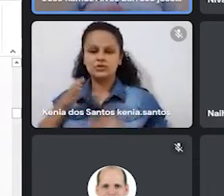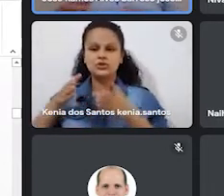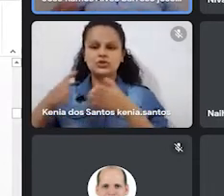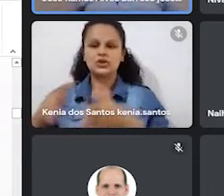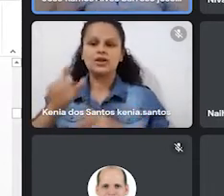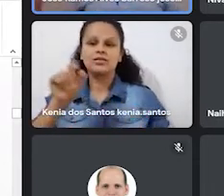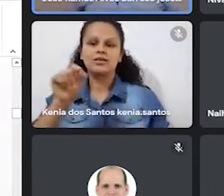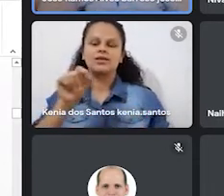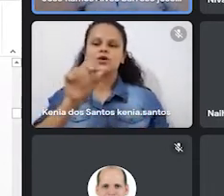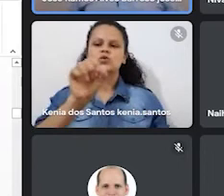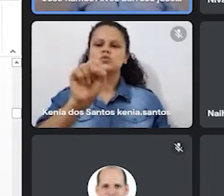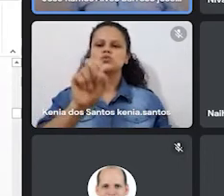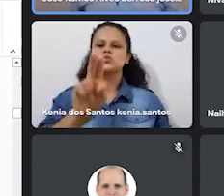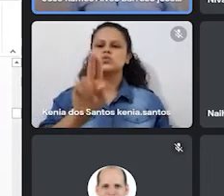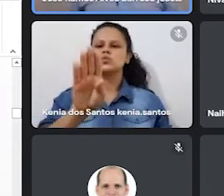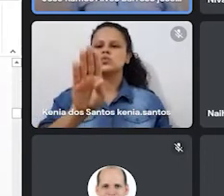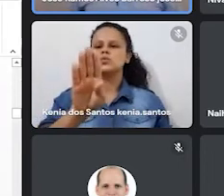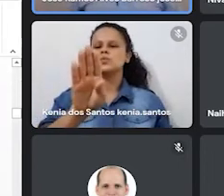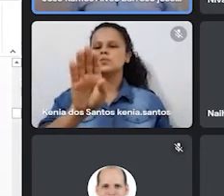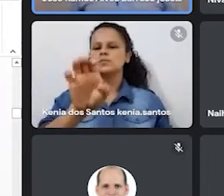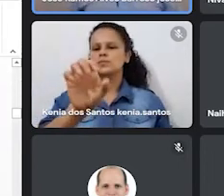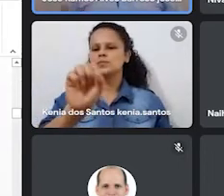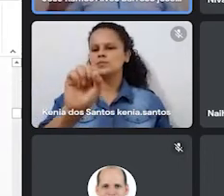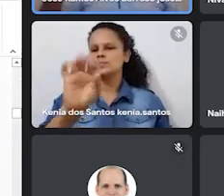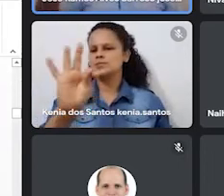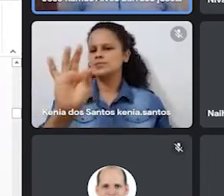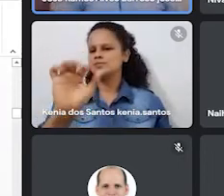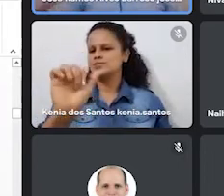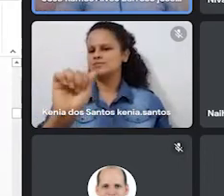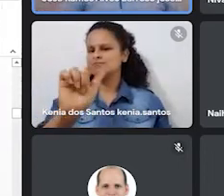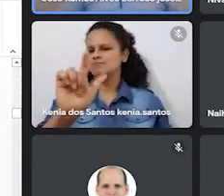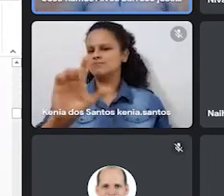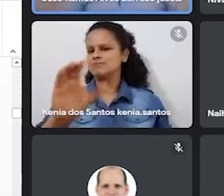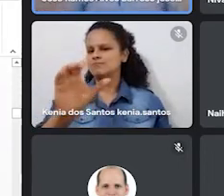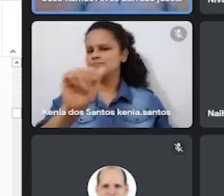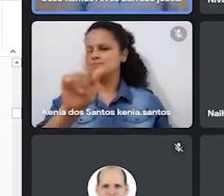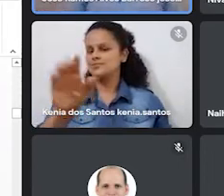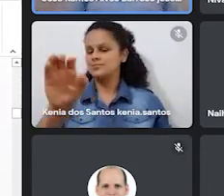Então, ela é acima de 75 kW. Então, que tem que ter